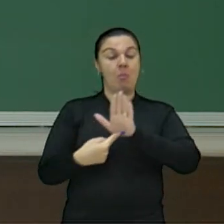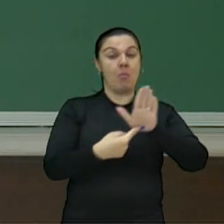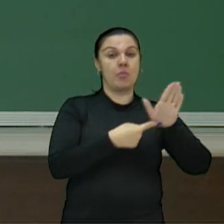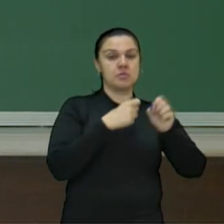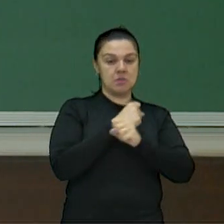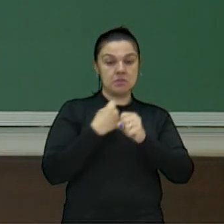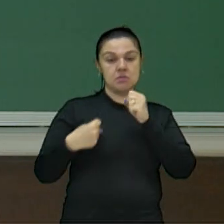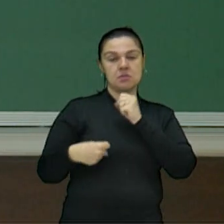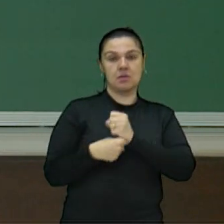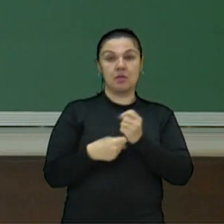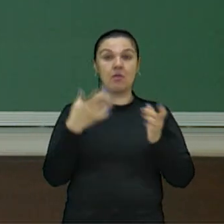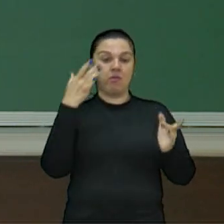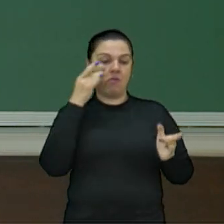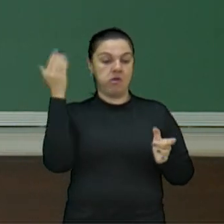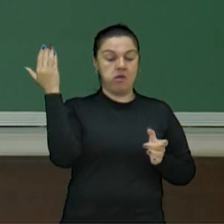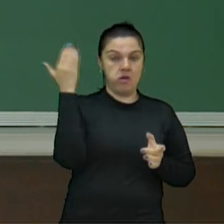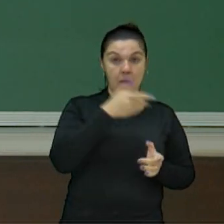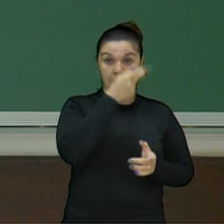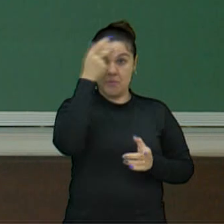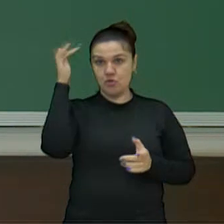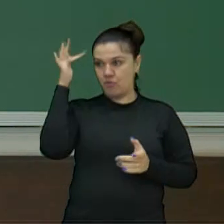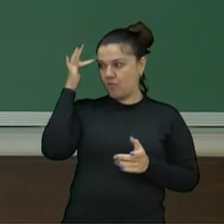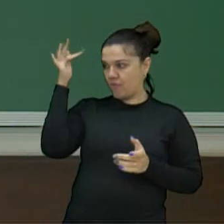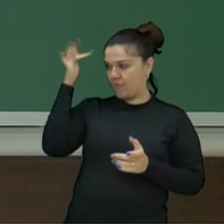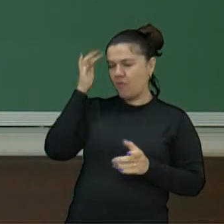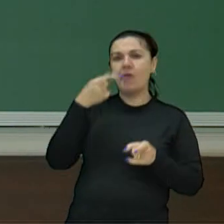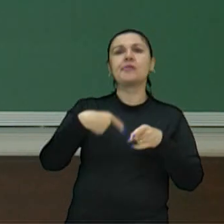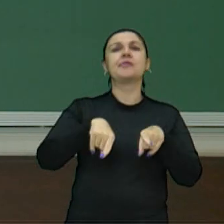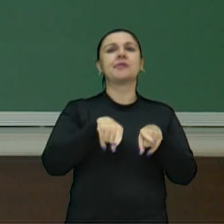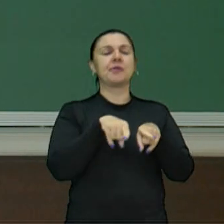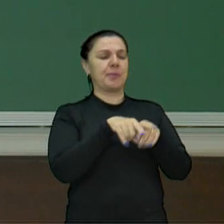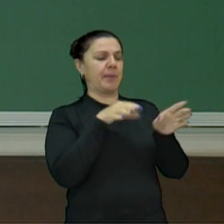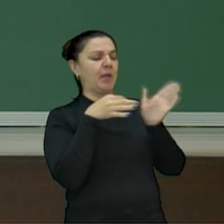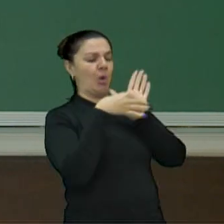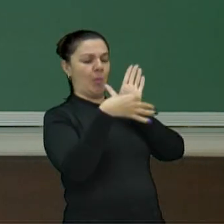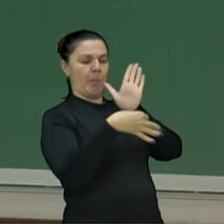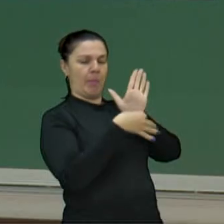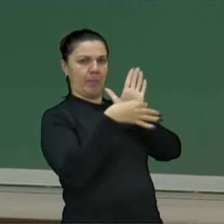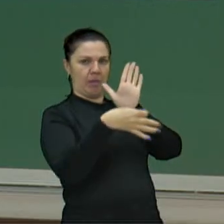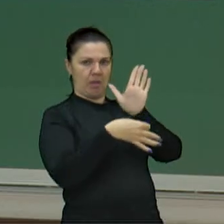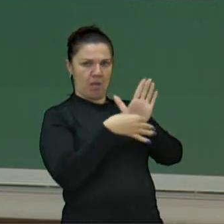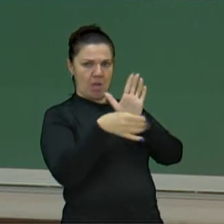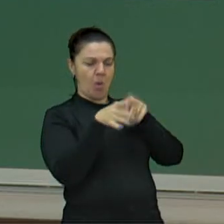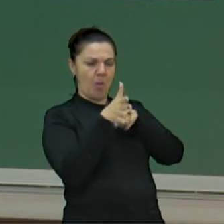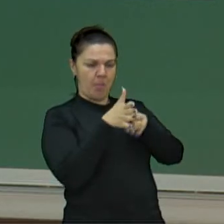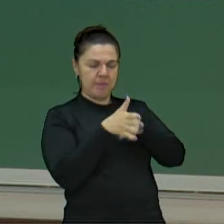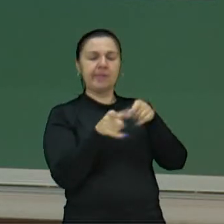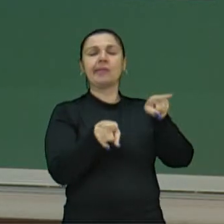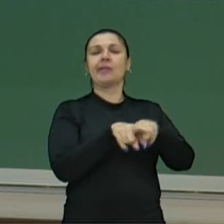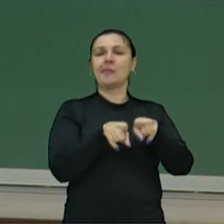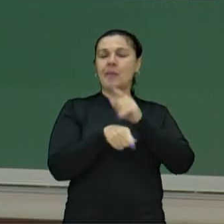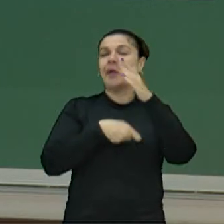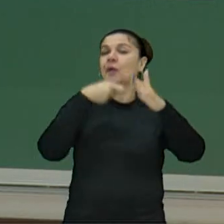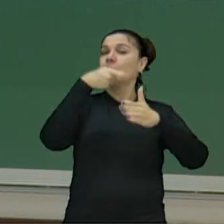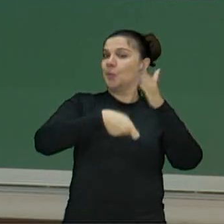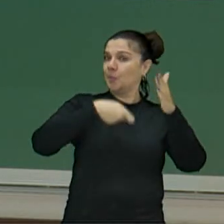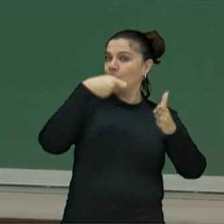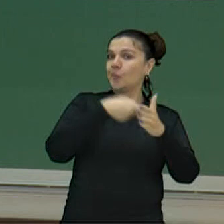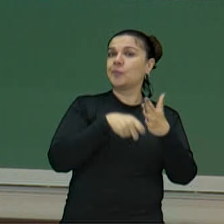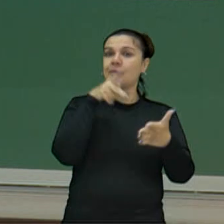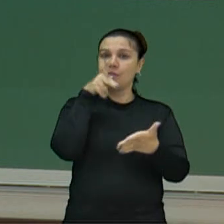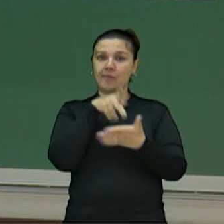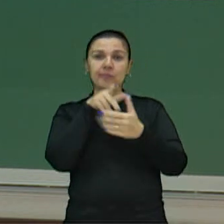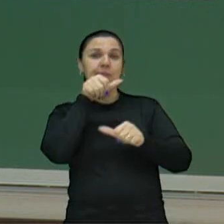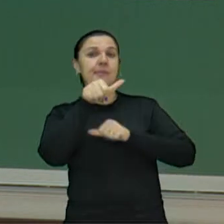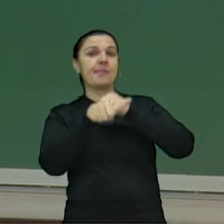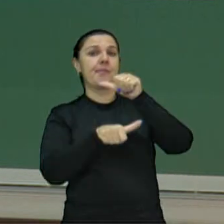em prática. O filósofo é aquele que, além de fazer a crítica, ainda luta para que a realidade se